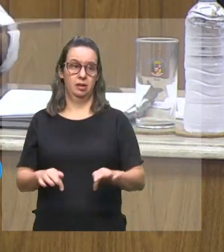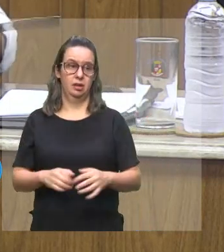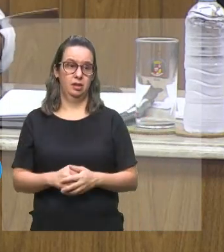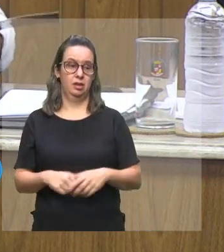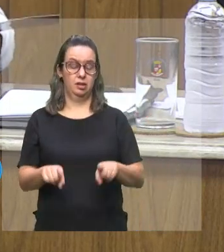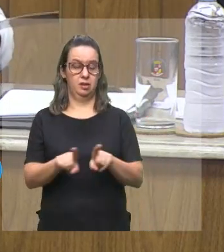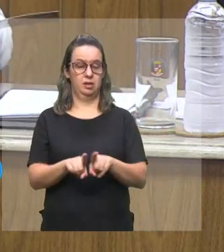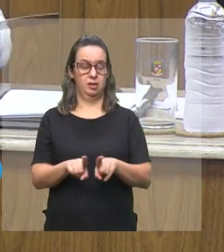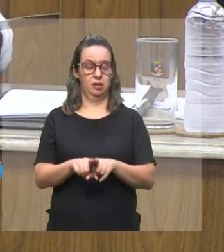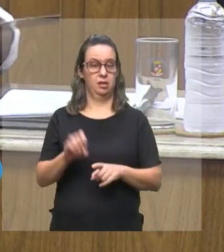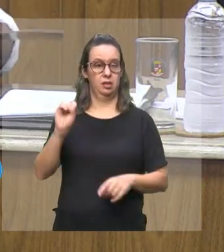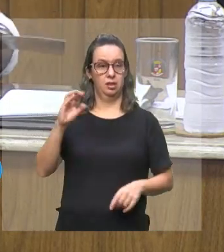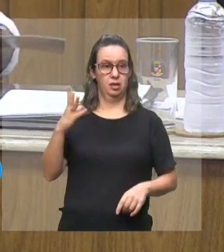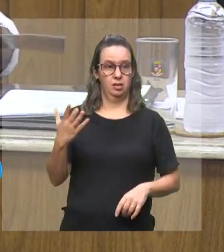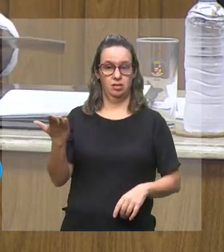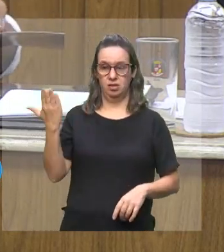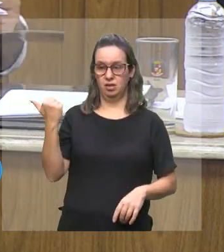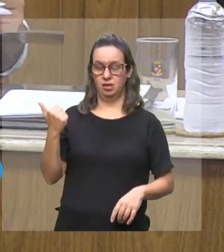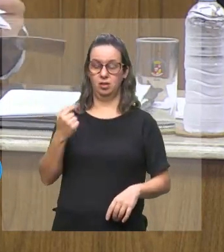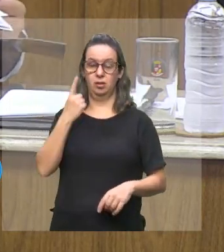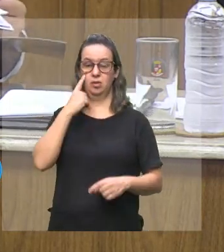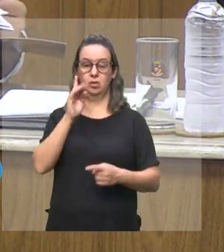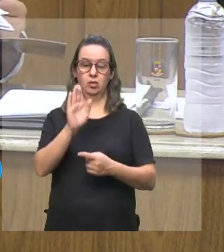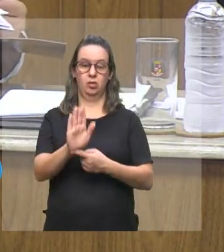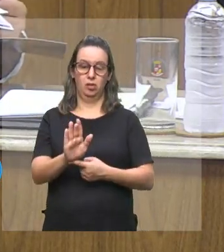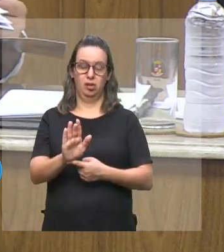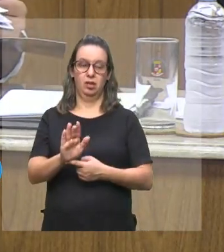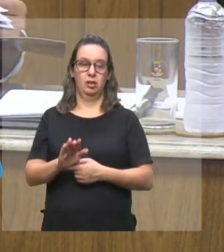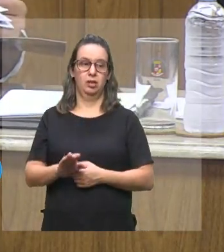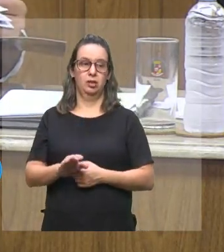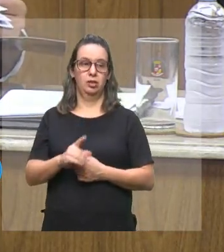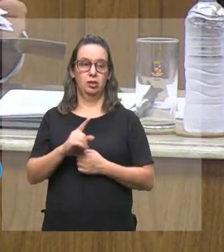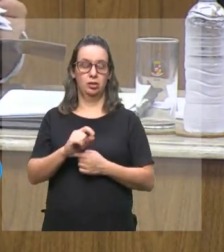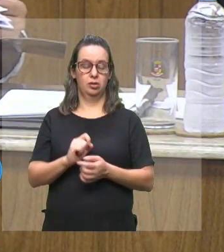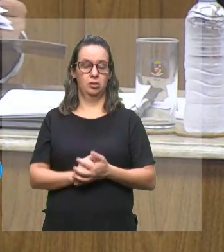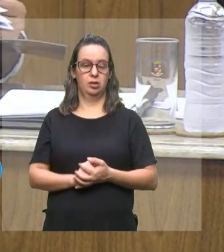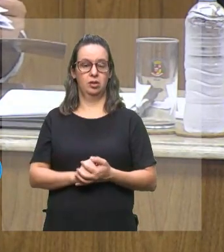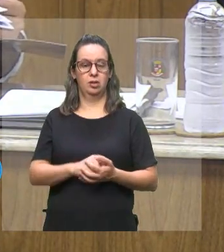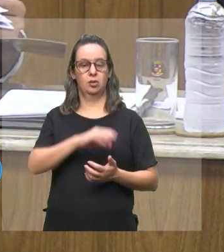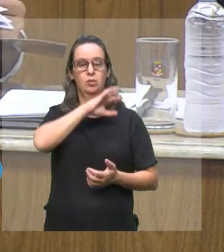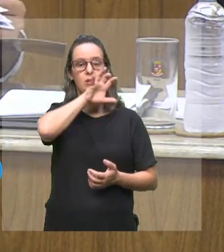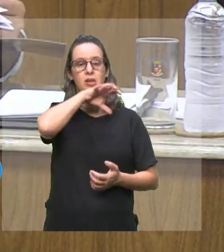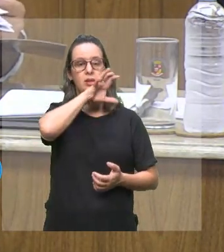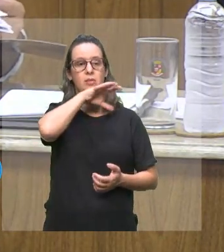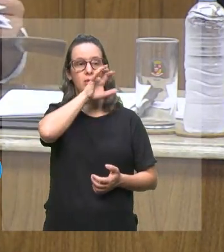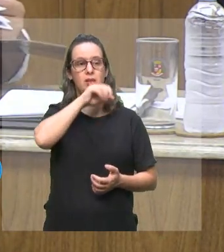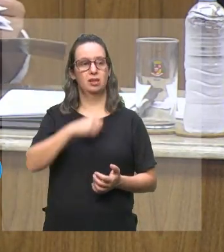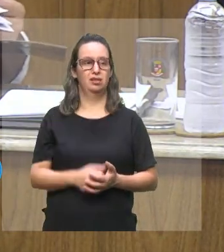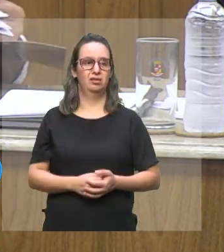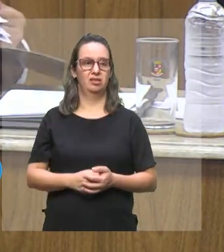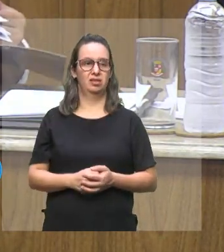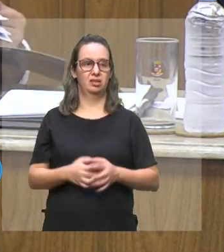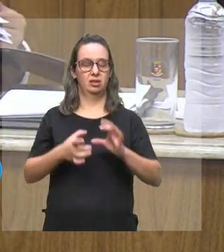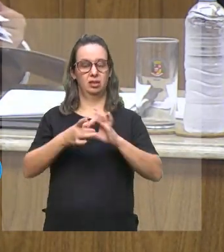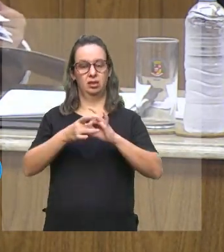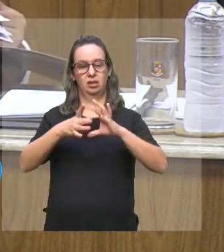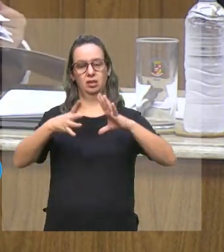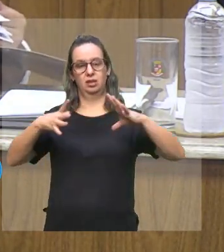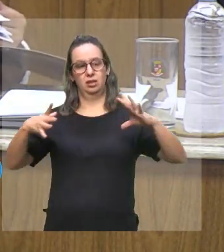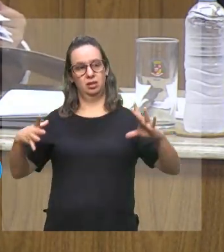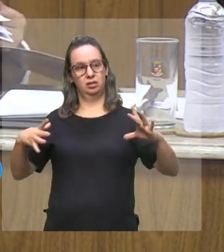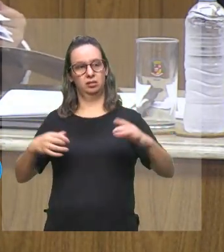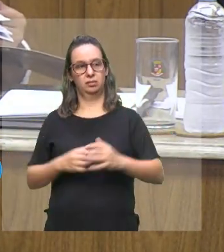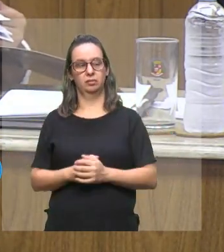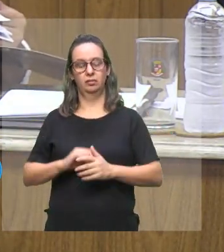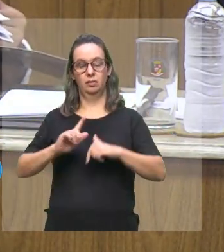PET, de cuidado dos cachorros, pequenos animais, assim no Parque das Águas, inaugura, e depois você tem que ficar achando